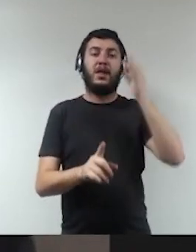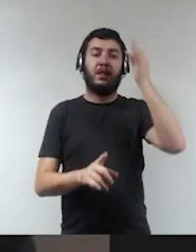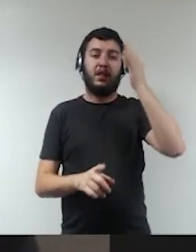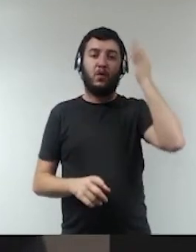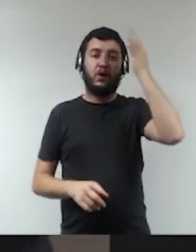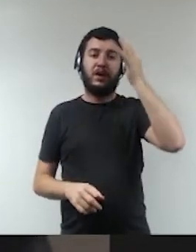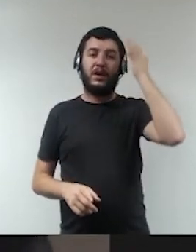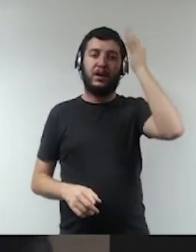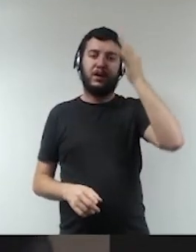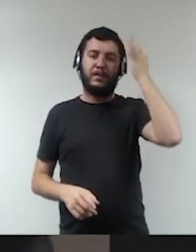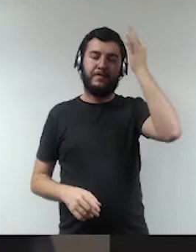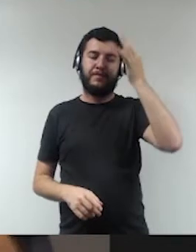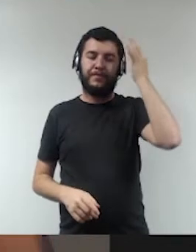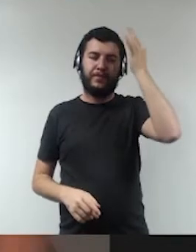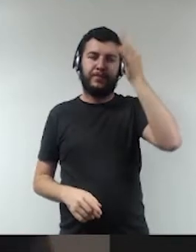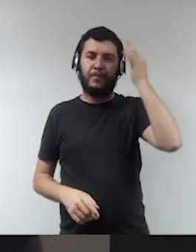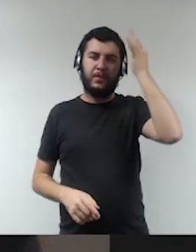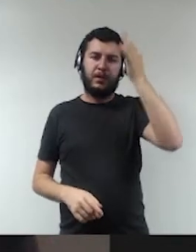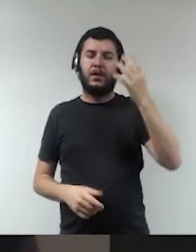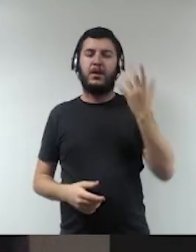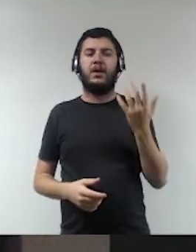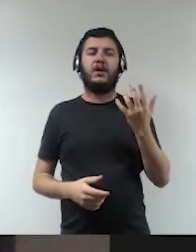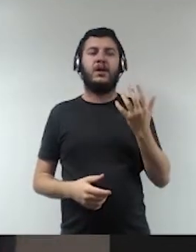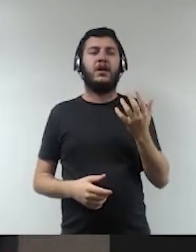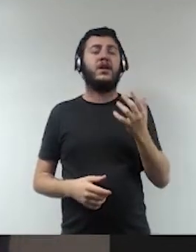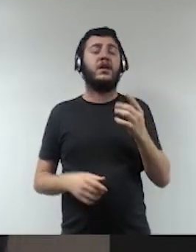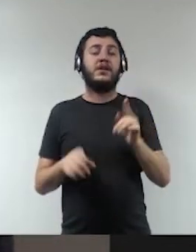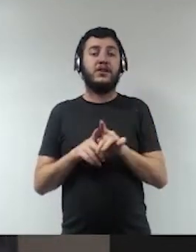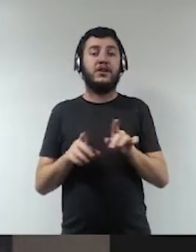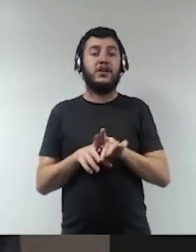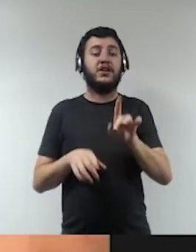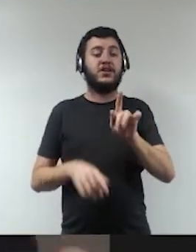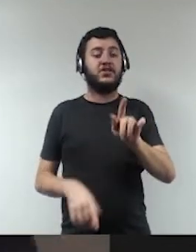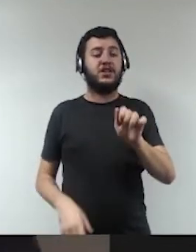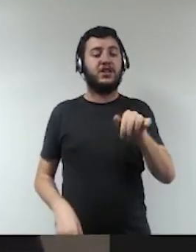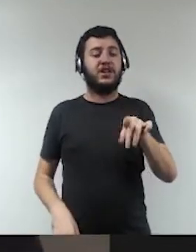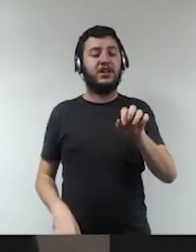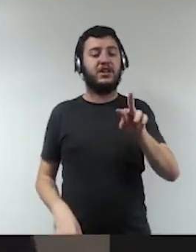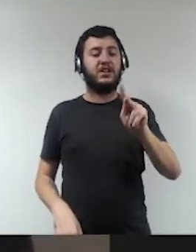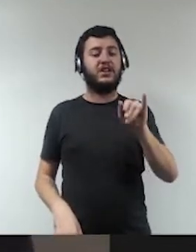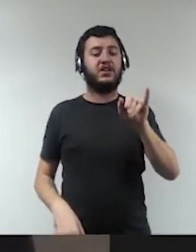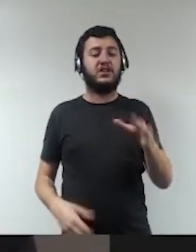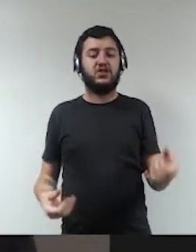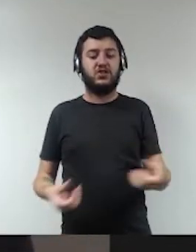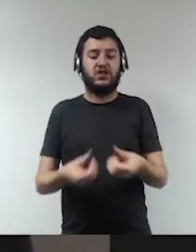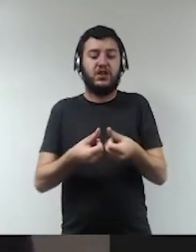dos imperativos categóricos de Kant, de que os fins não podem